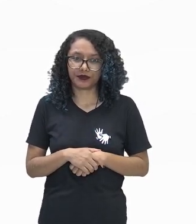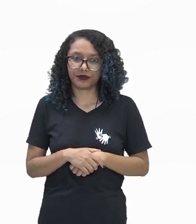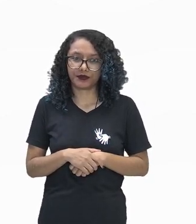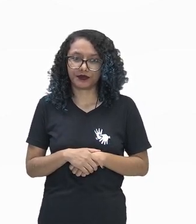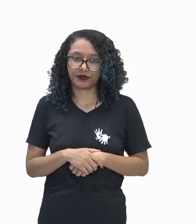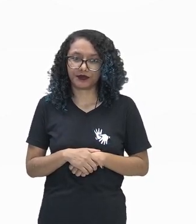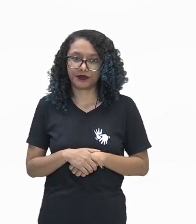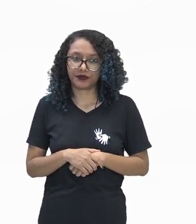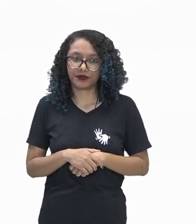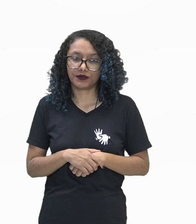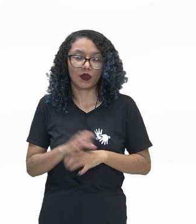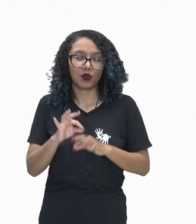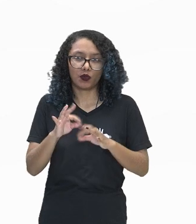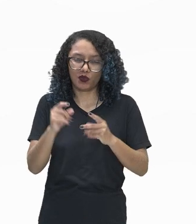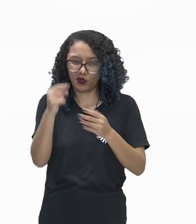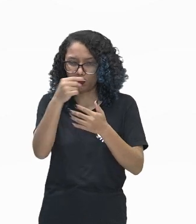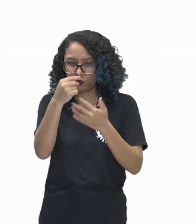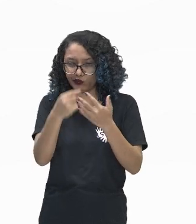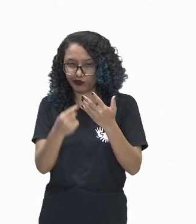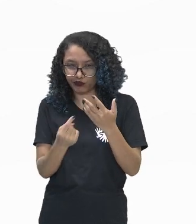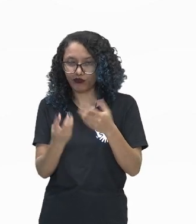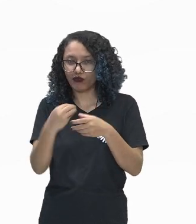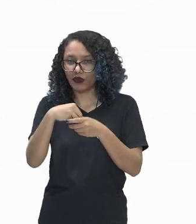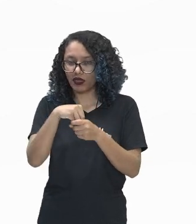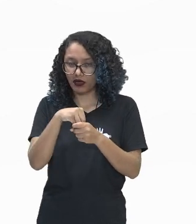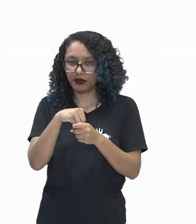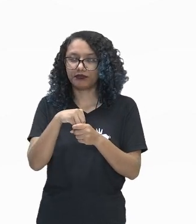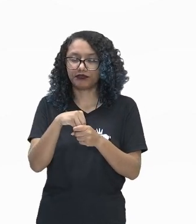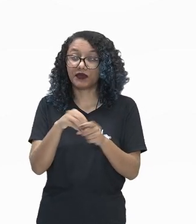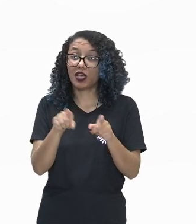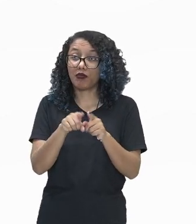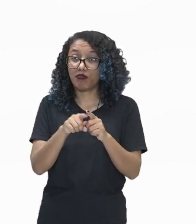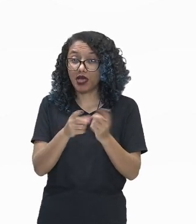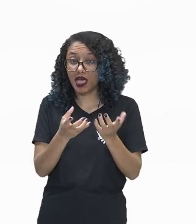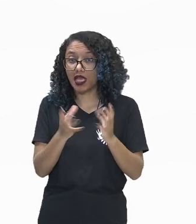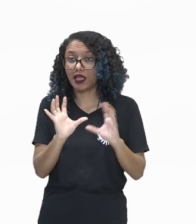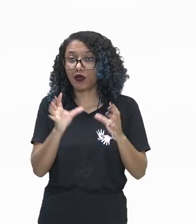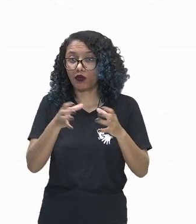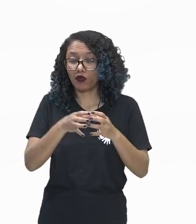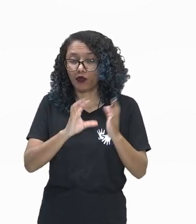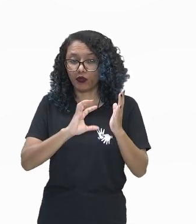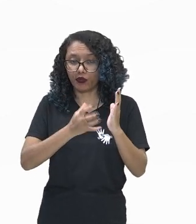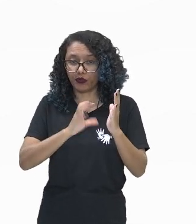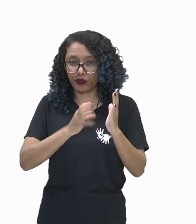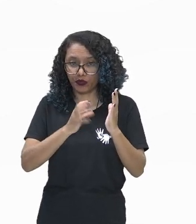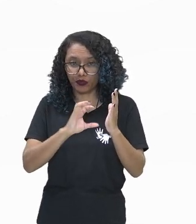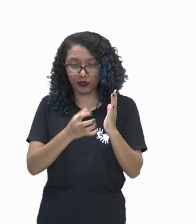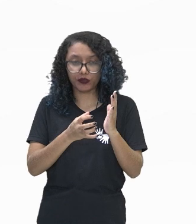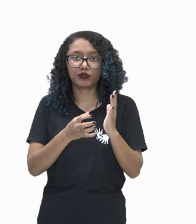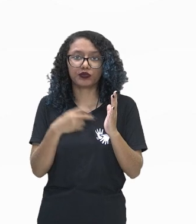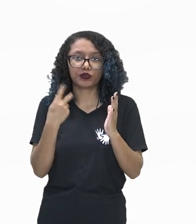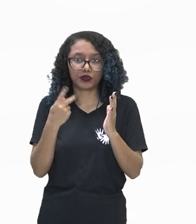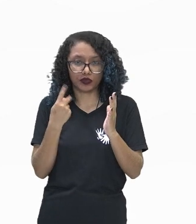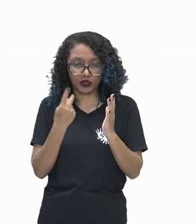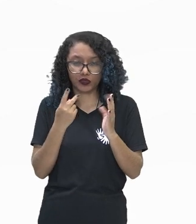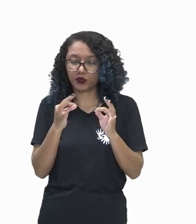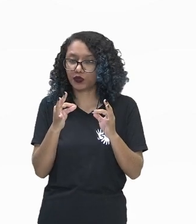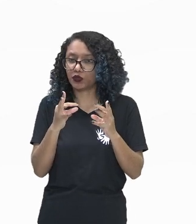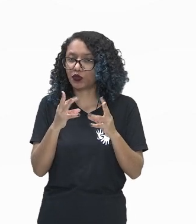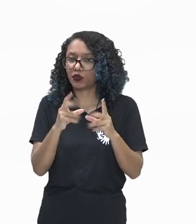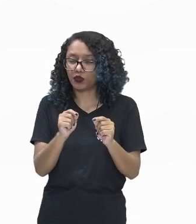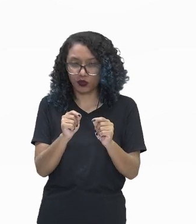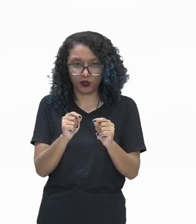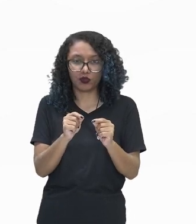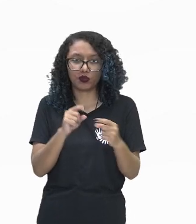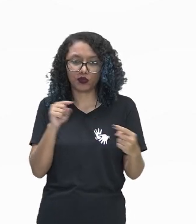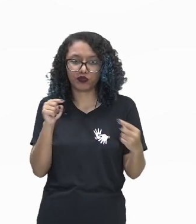né, tudo isso aí faz parte, né? Os partidos políticos, nada disso nós podemos fugir. Quem vive